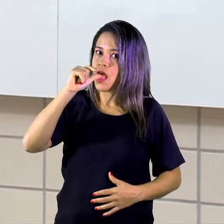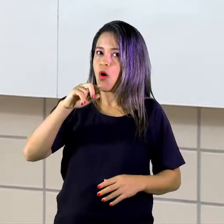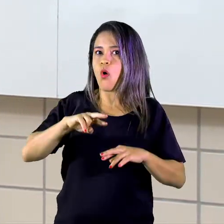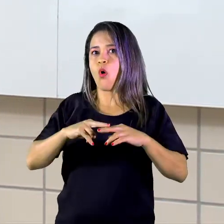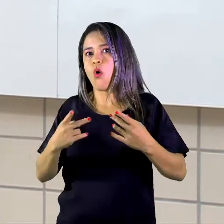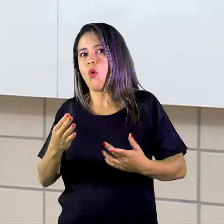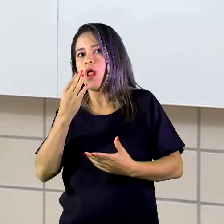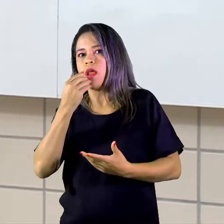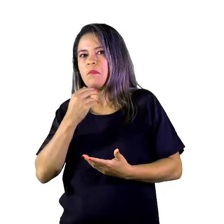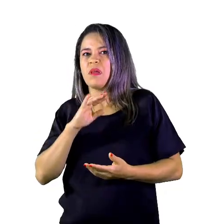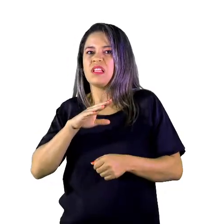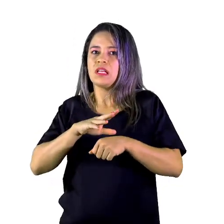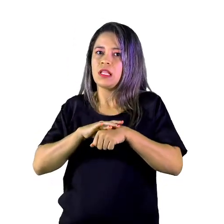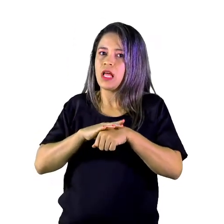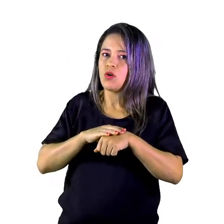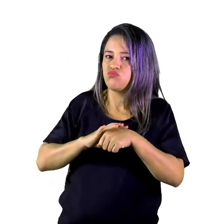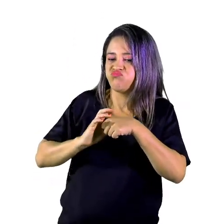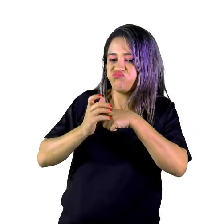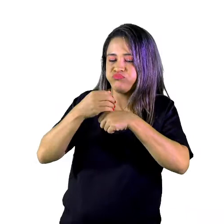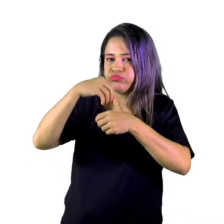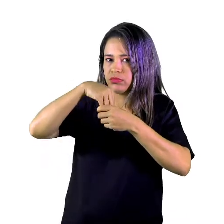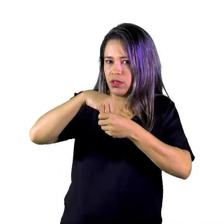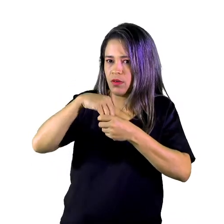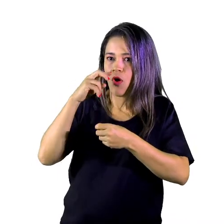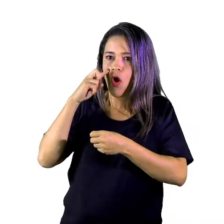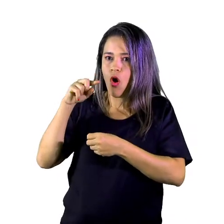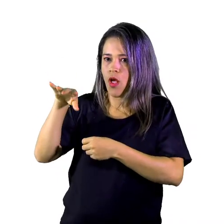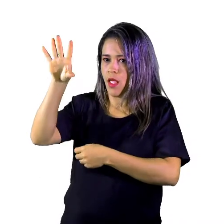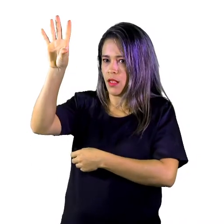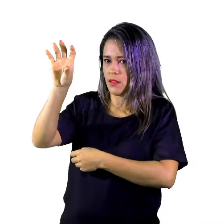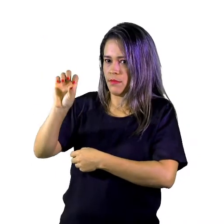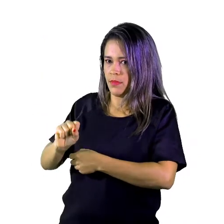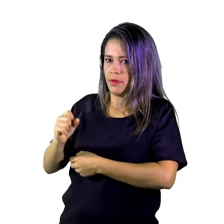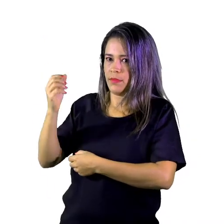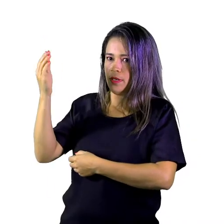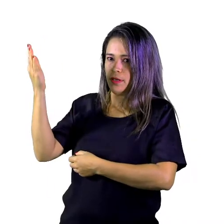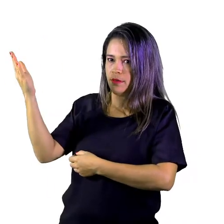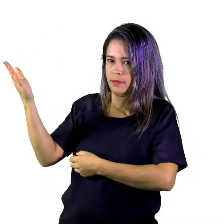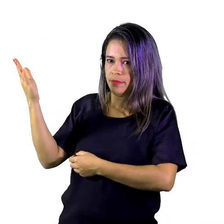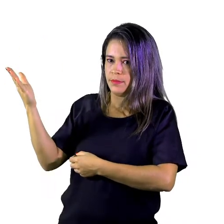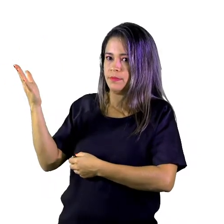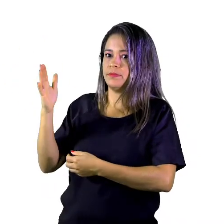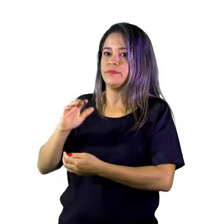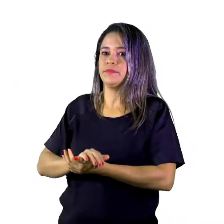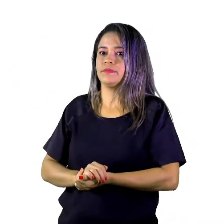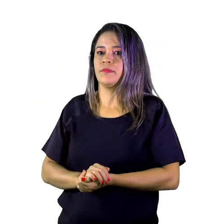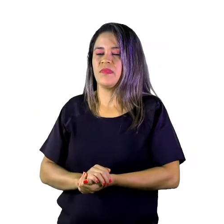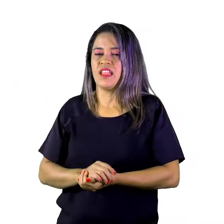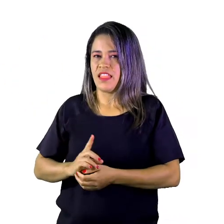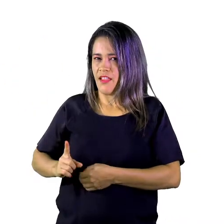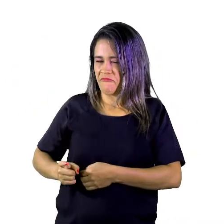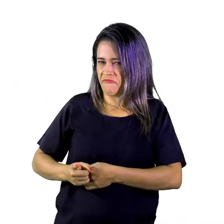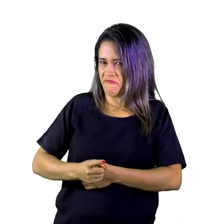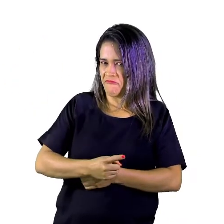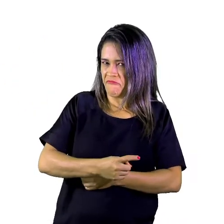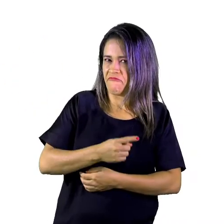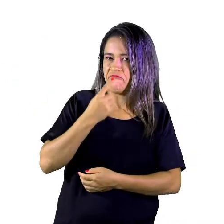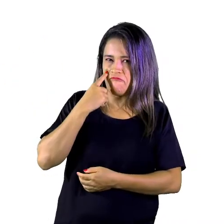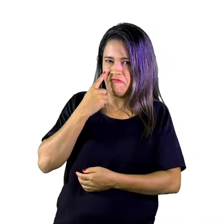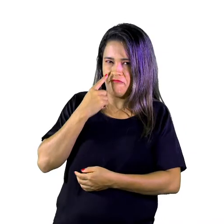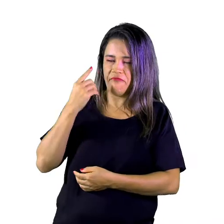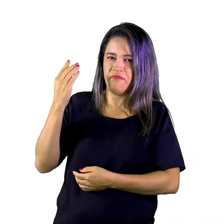contaminados. Vocês podem observar aí na tela de vocês um mapa mental mostrando algumas